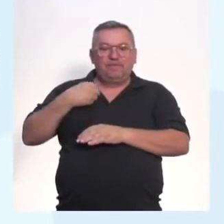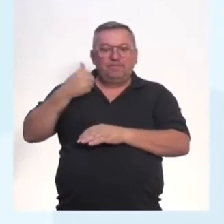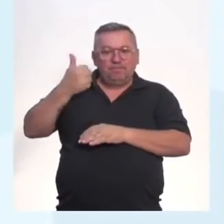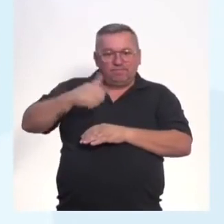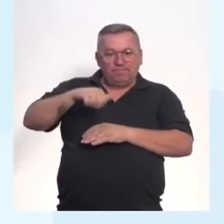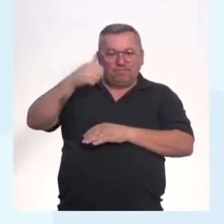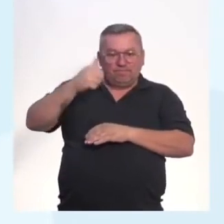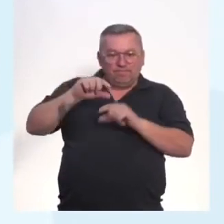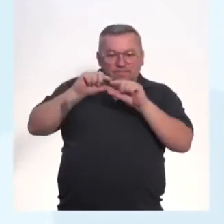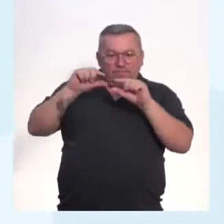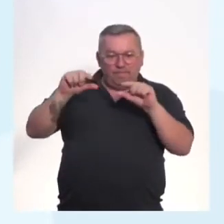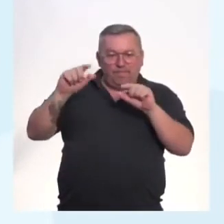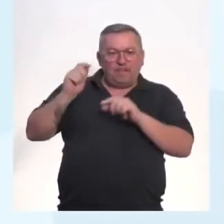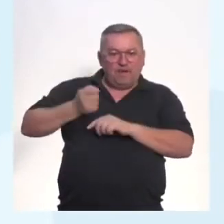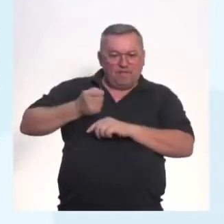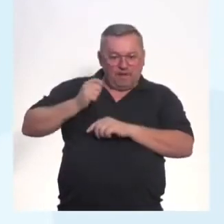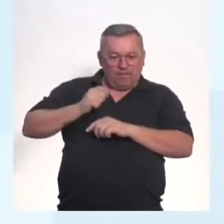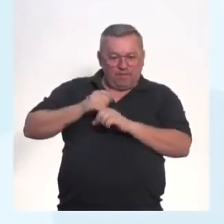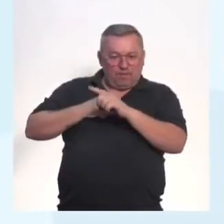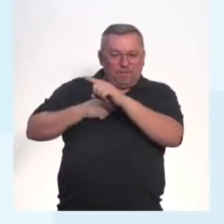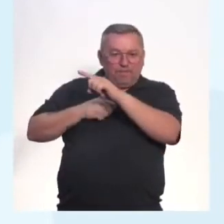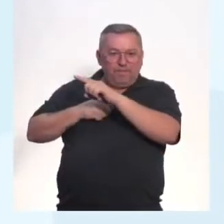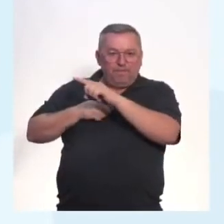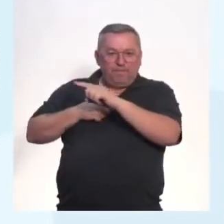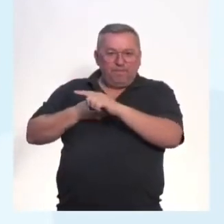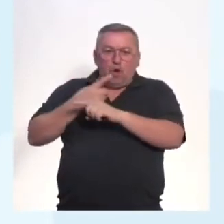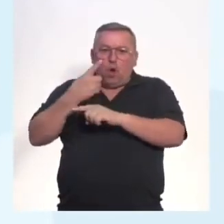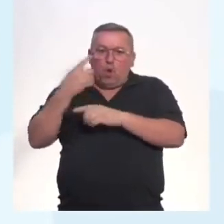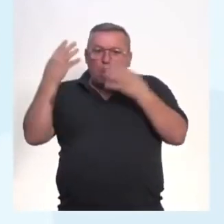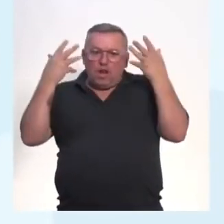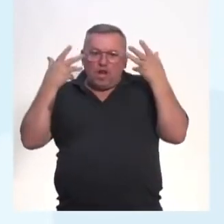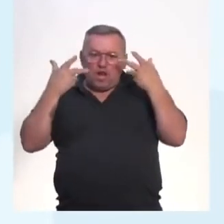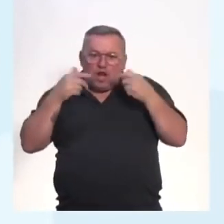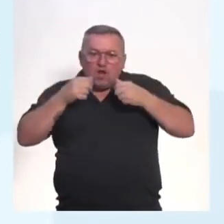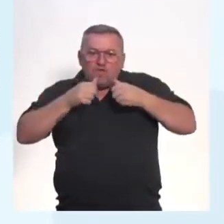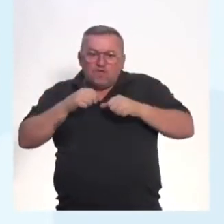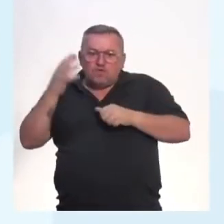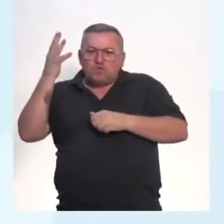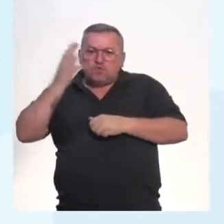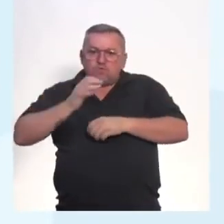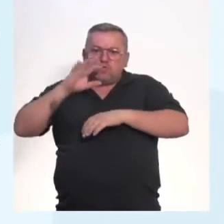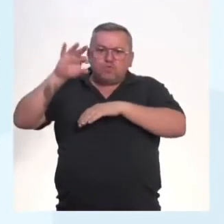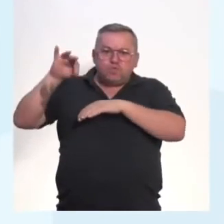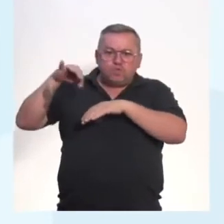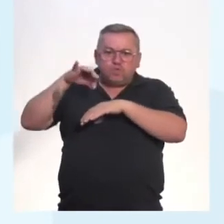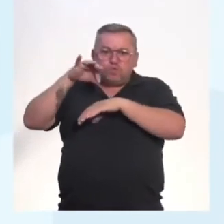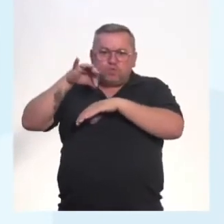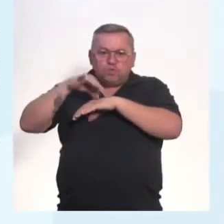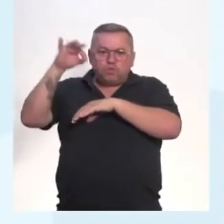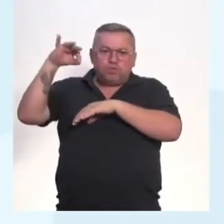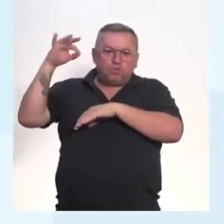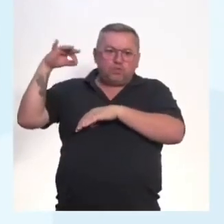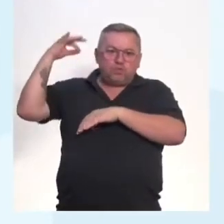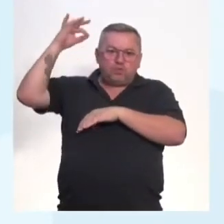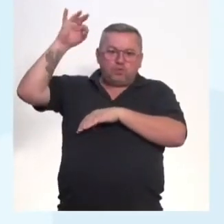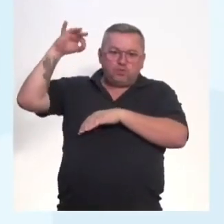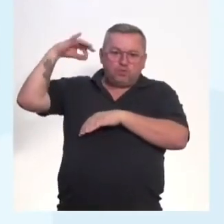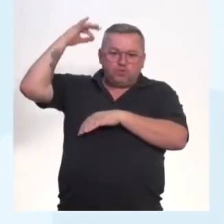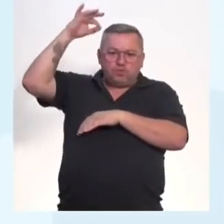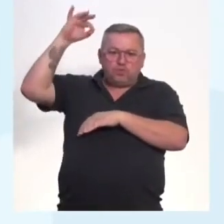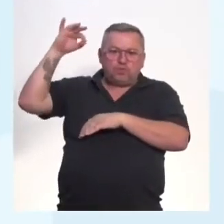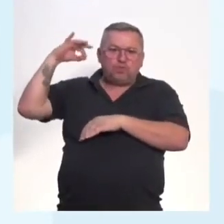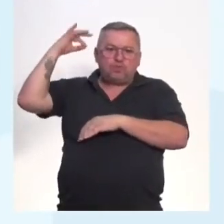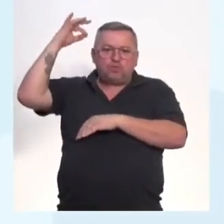Analisem este trecho da fábula. Um leão ficou com raiva de um mosquito que não parava de zumbir ao redor de sua